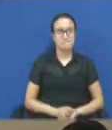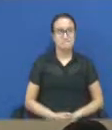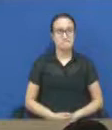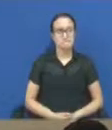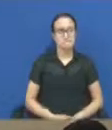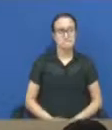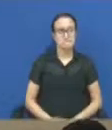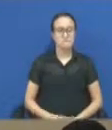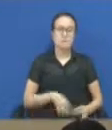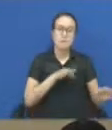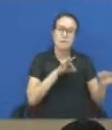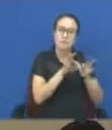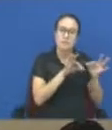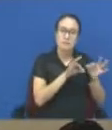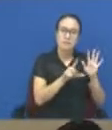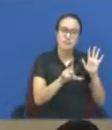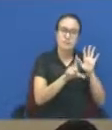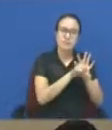Projeto de lei número